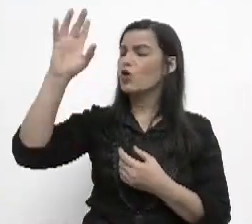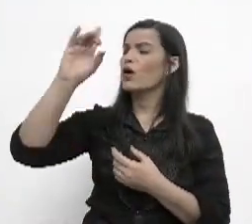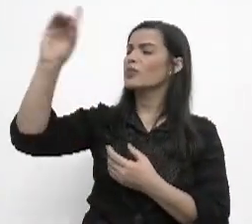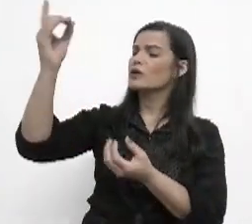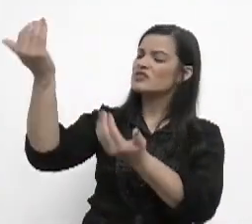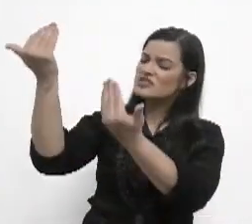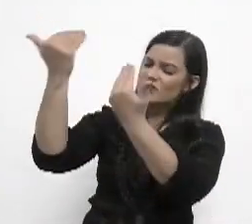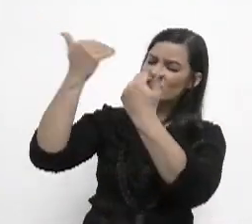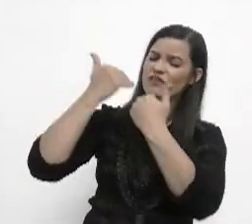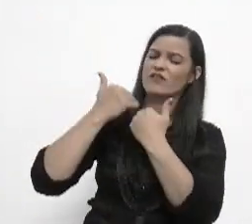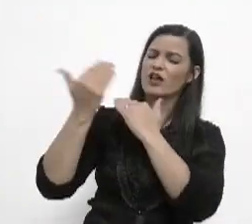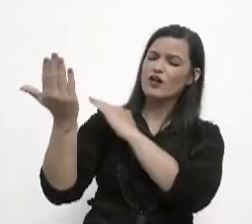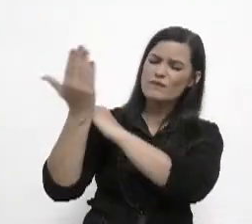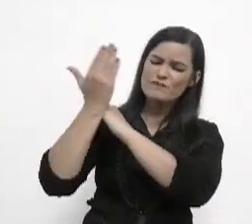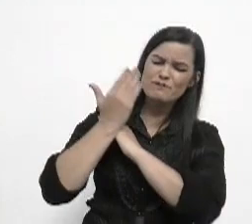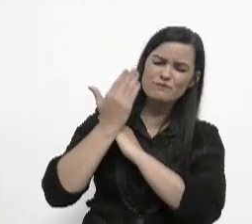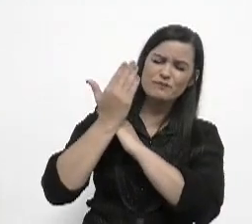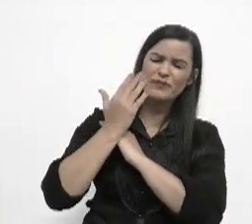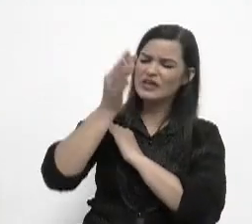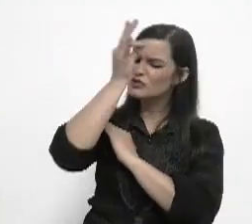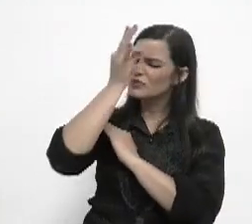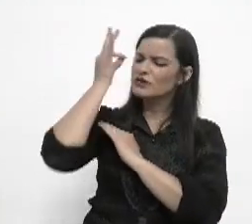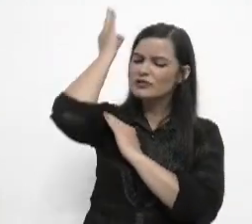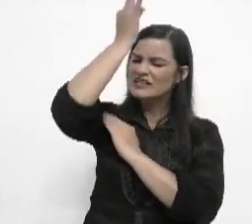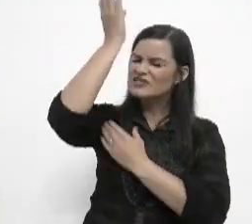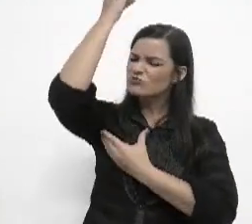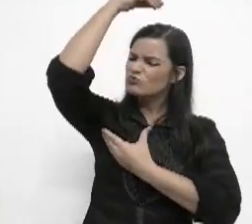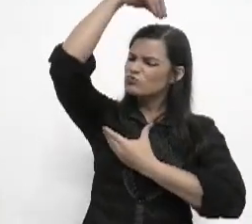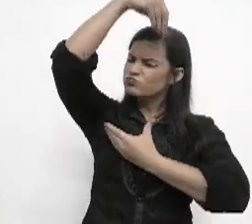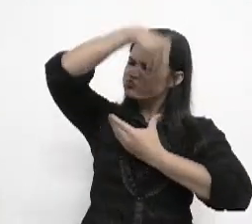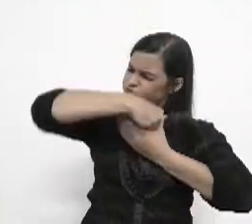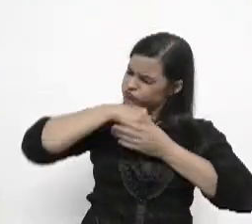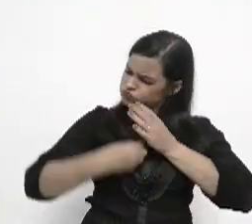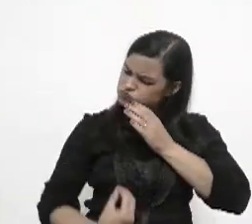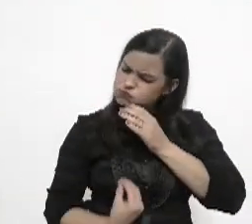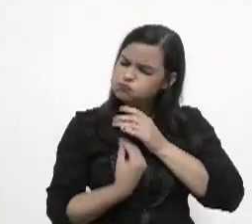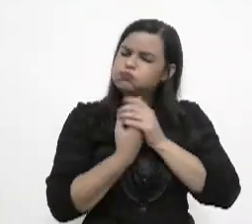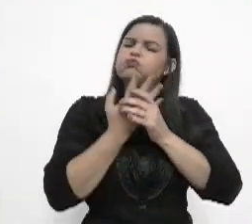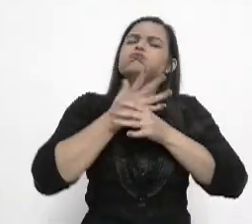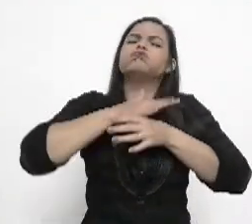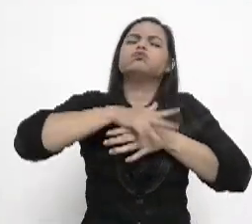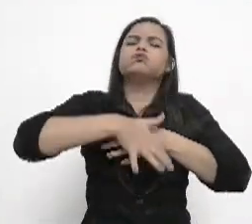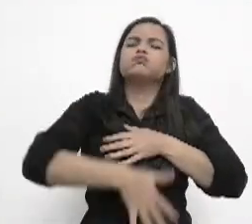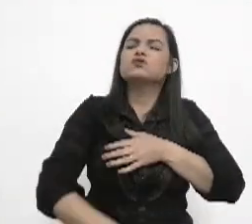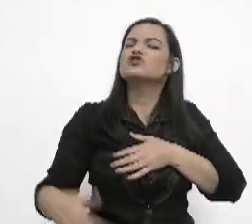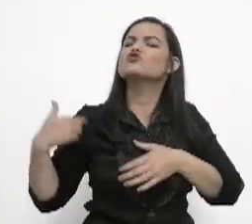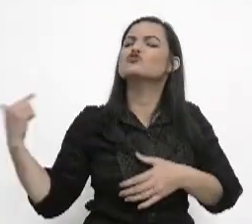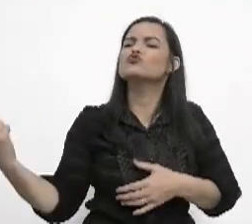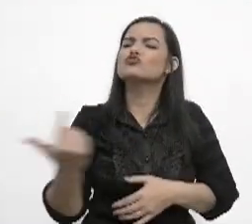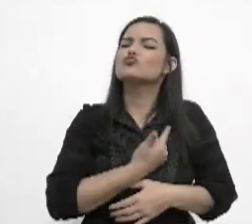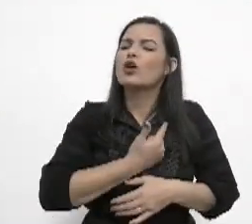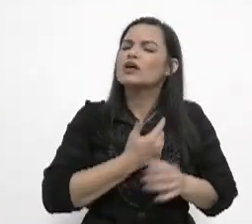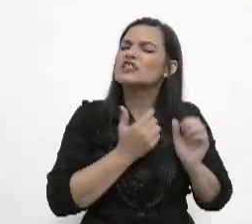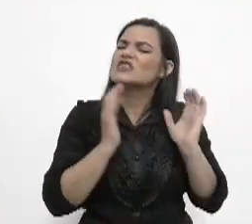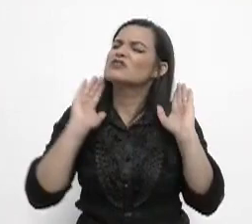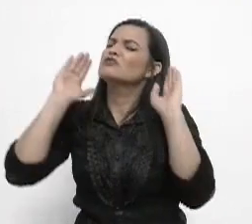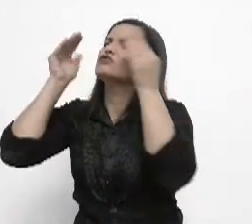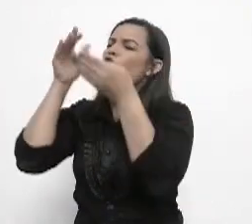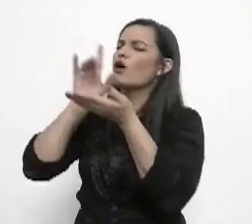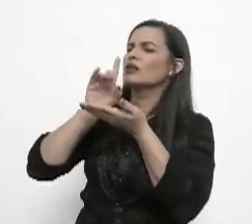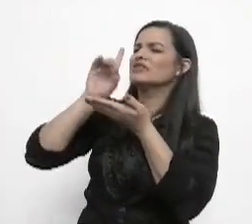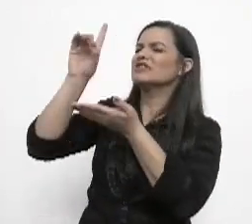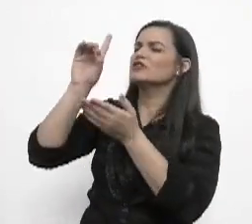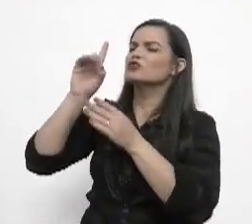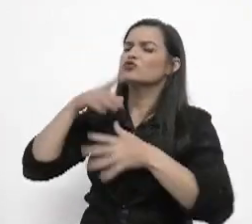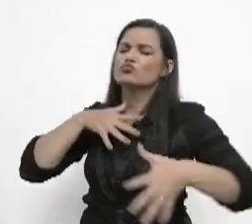do Espírito Santo, Senhor oh Deus, fazer com que a nossa vida possa estar plenamente em Ti, Senhor oh Deus. Que o mover de Deus